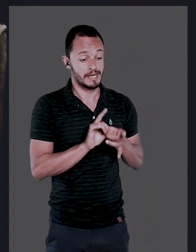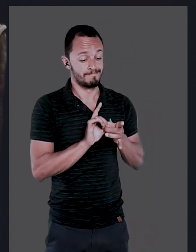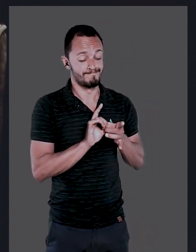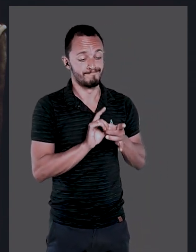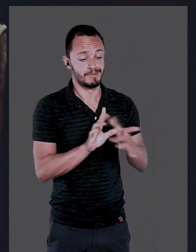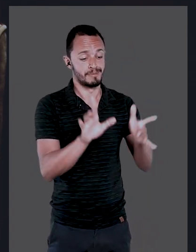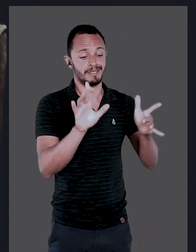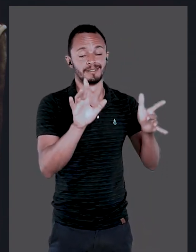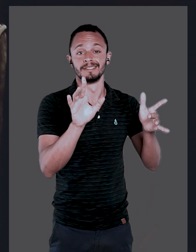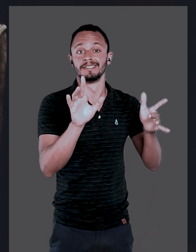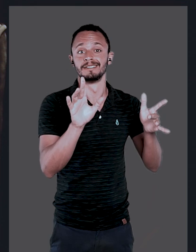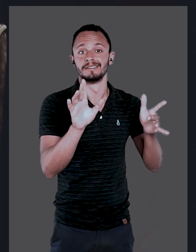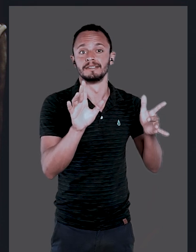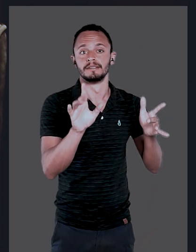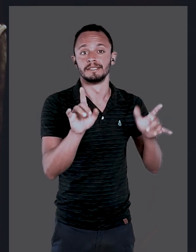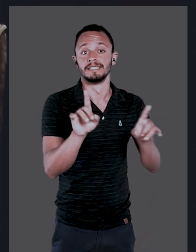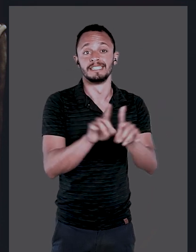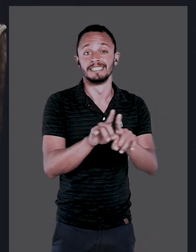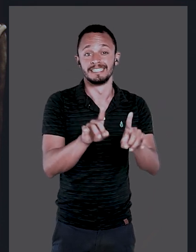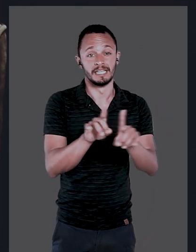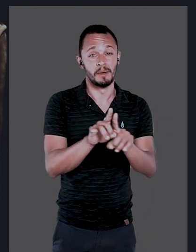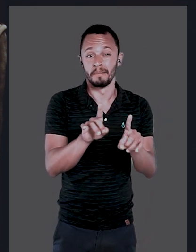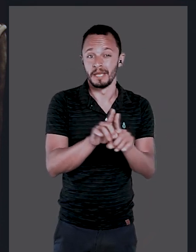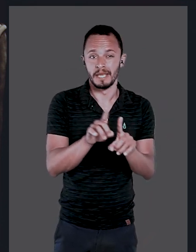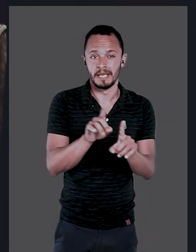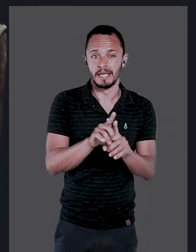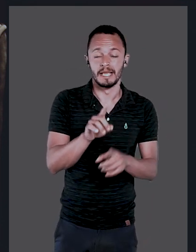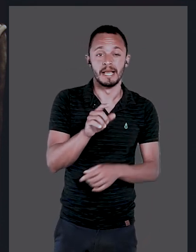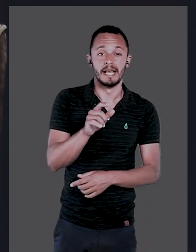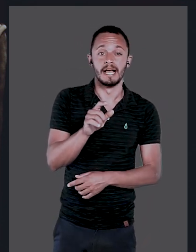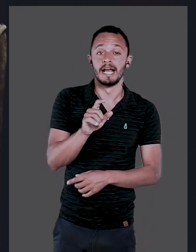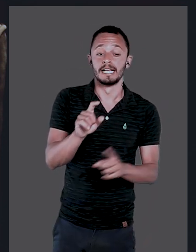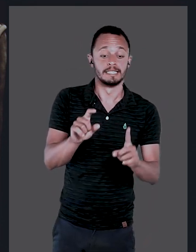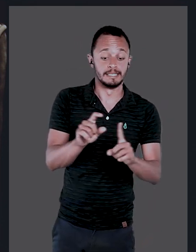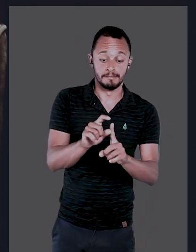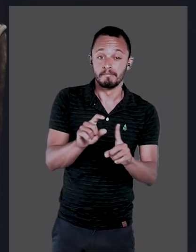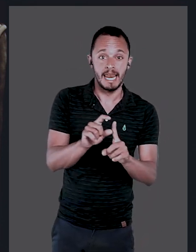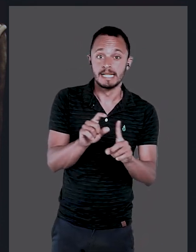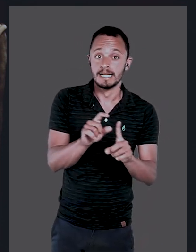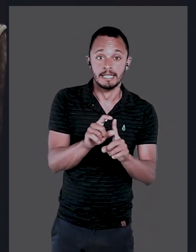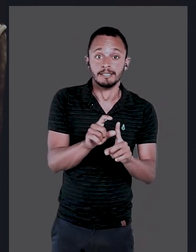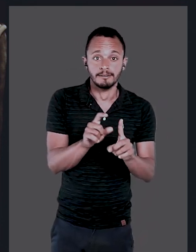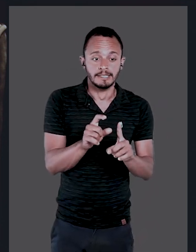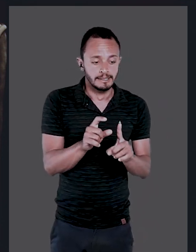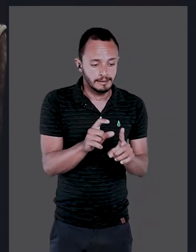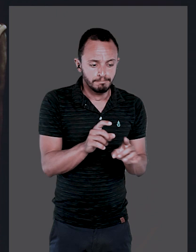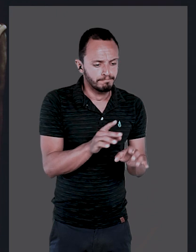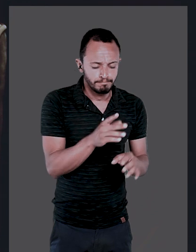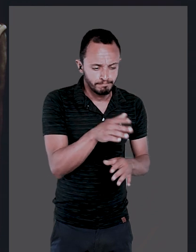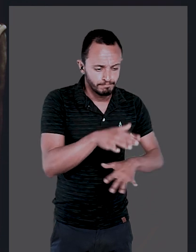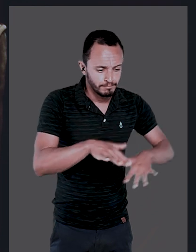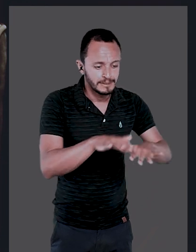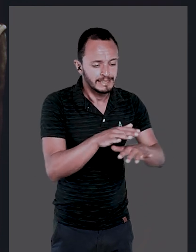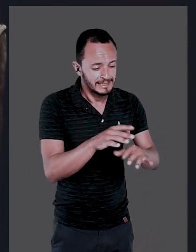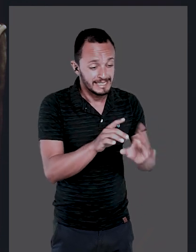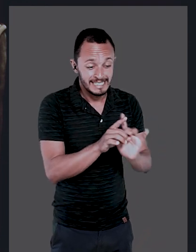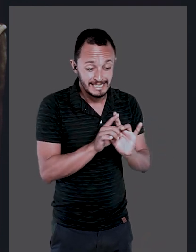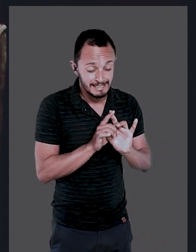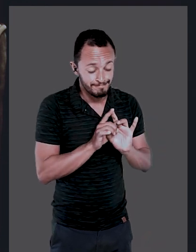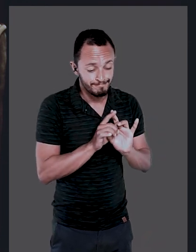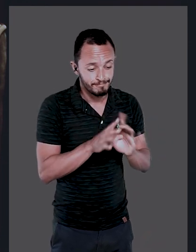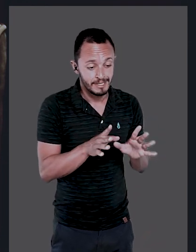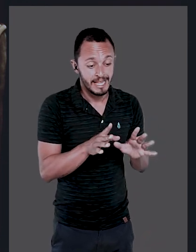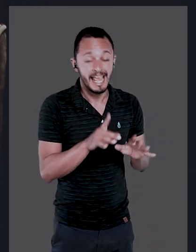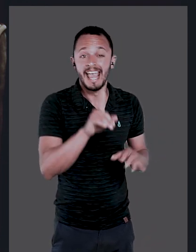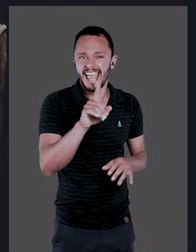essa libertação e esse despudor em relação às palavras que são